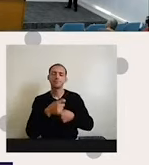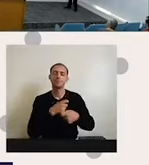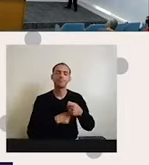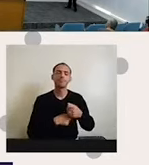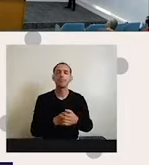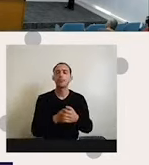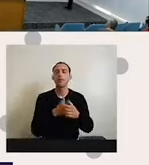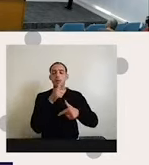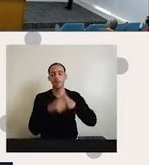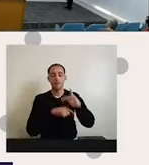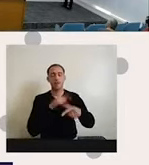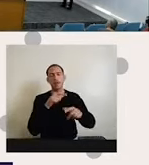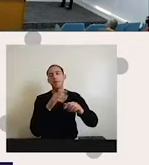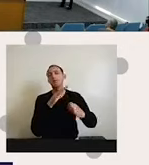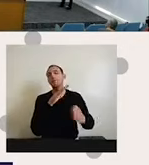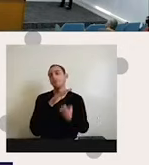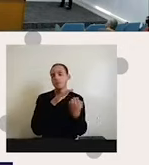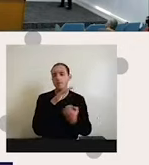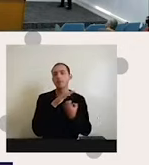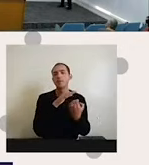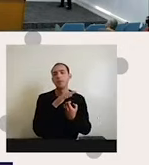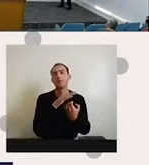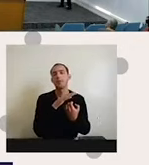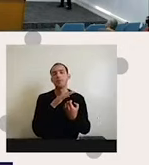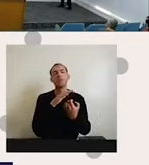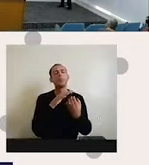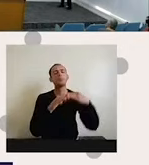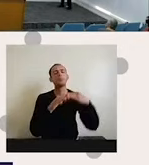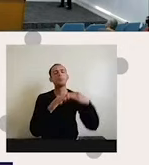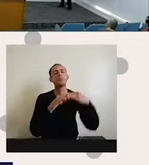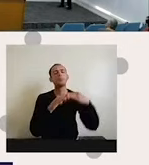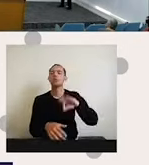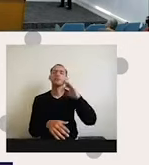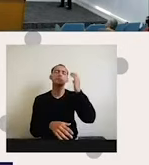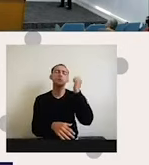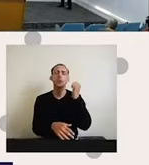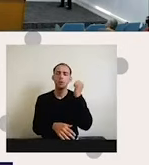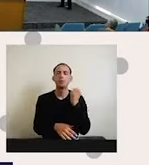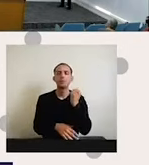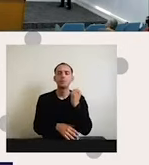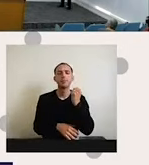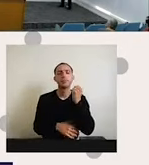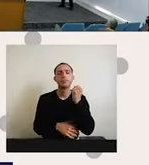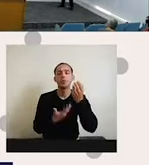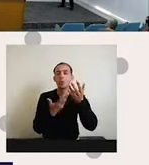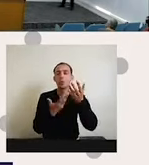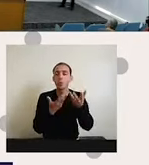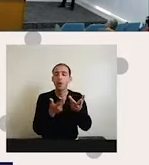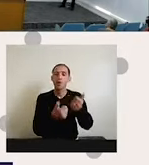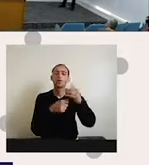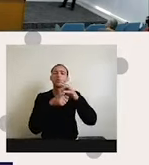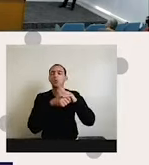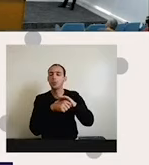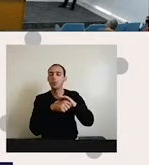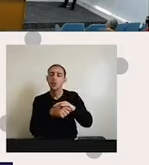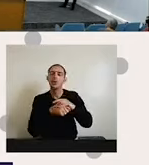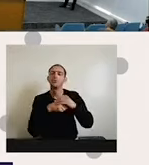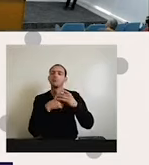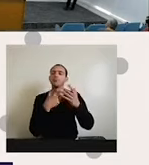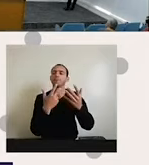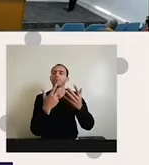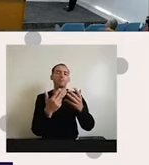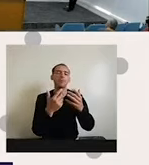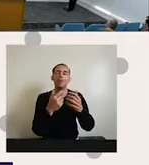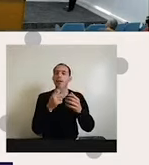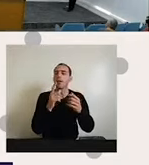de doenças que aquele determinado CNAE gera, e isso é estratificado por CNPJ, né, das empresas, foi visto por análise estatística